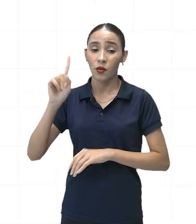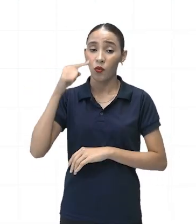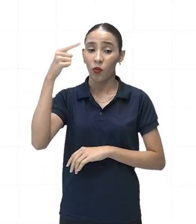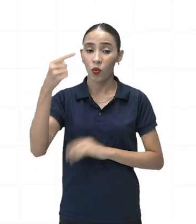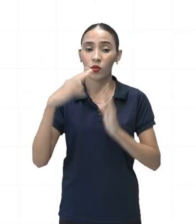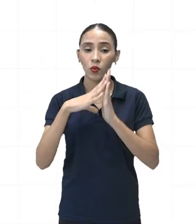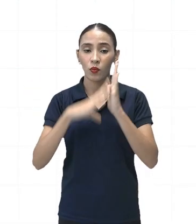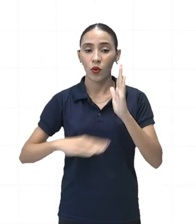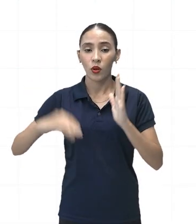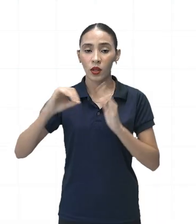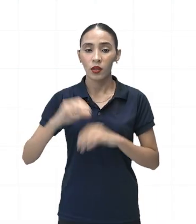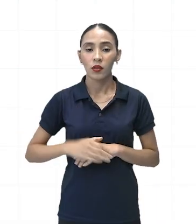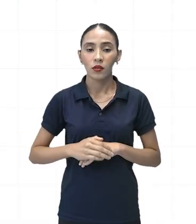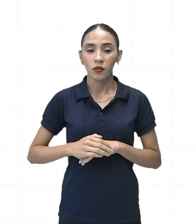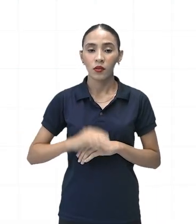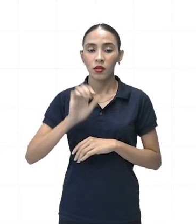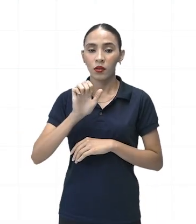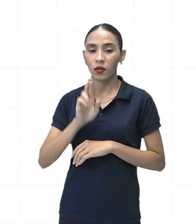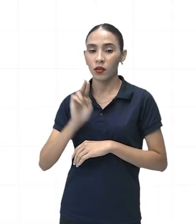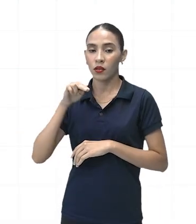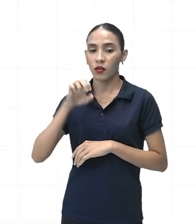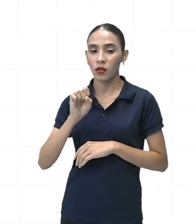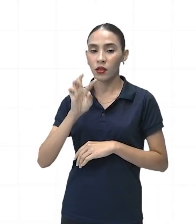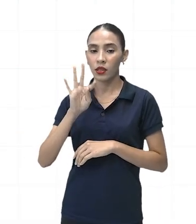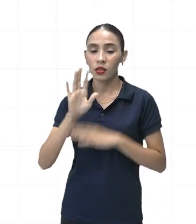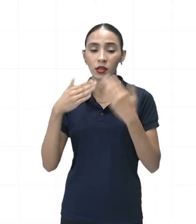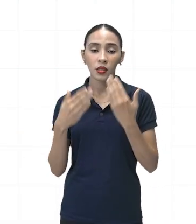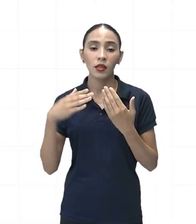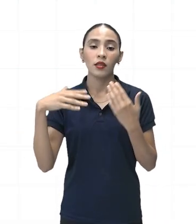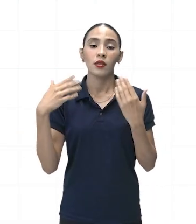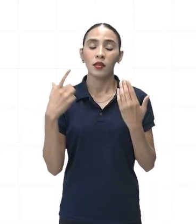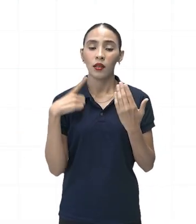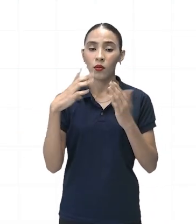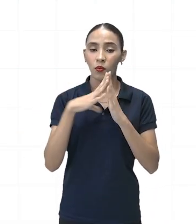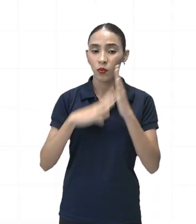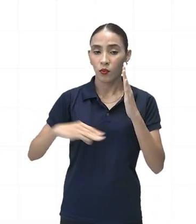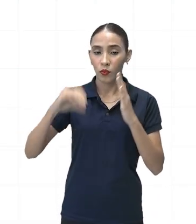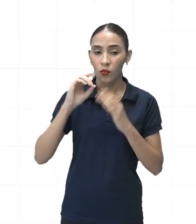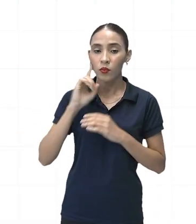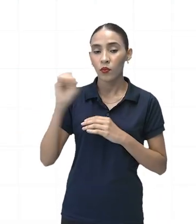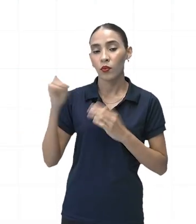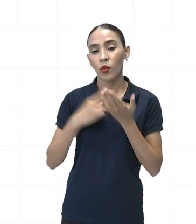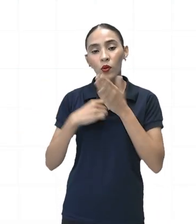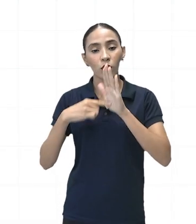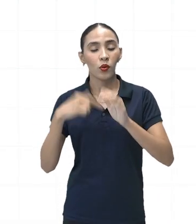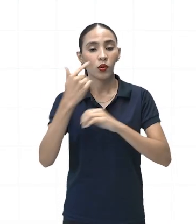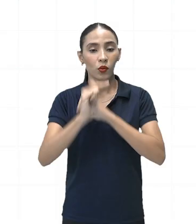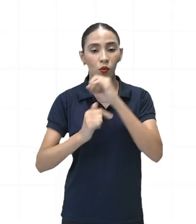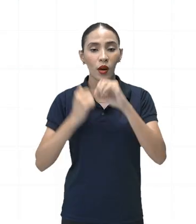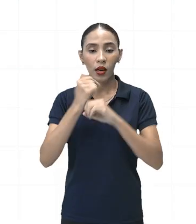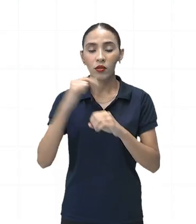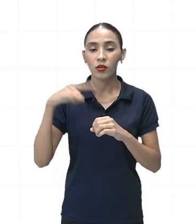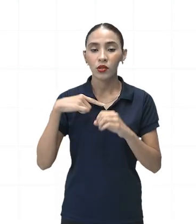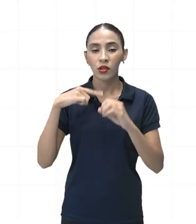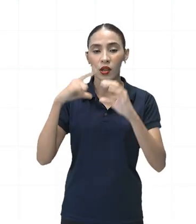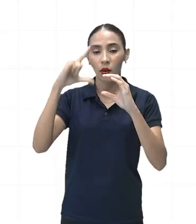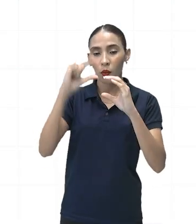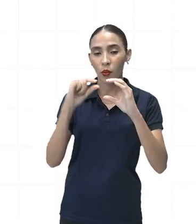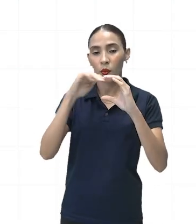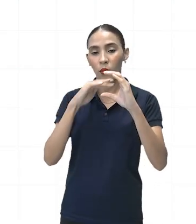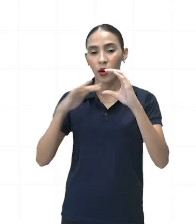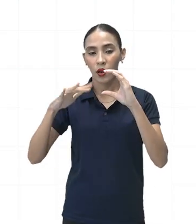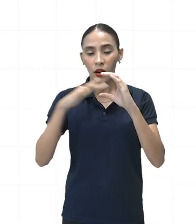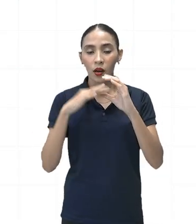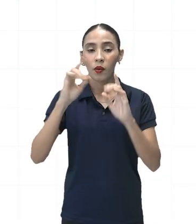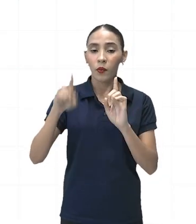próximo modelo atômico é o de Ernest Rutherford. Por sua vez, Rutherford mostrou que o átomo tinha um núcleo pequeno e denso